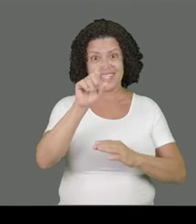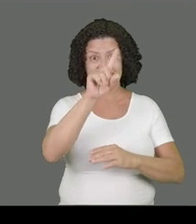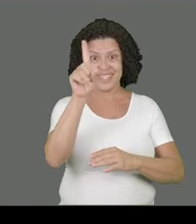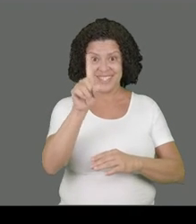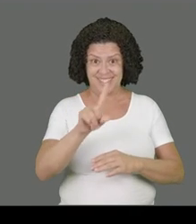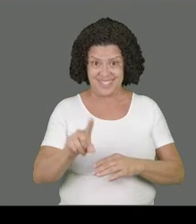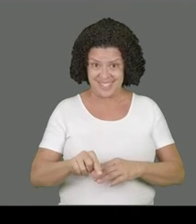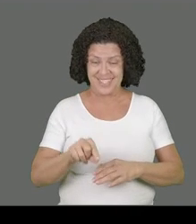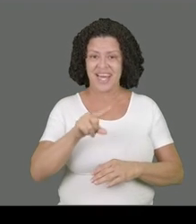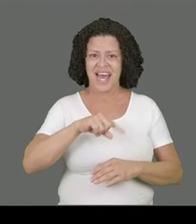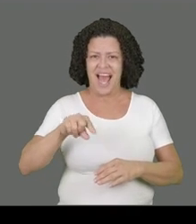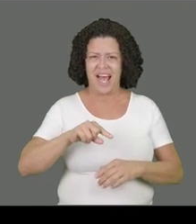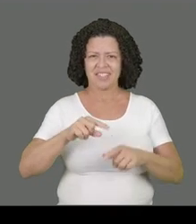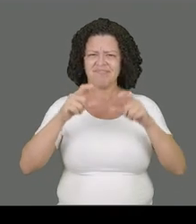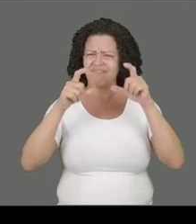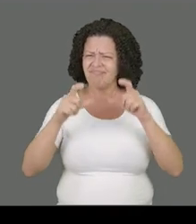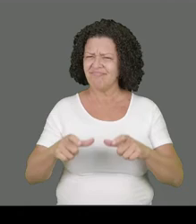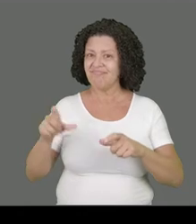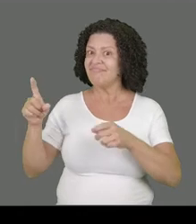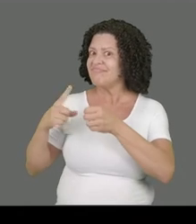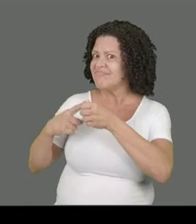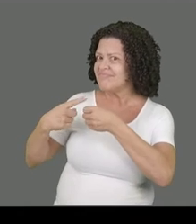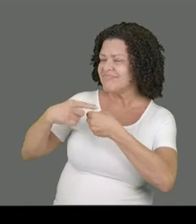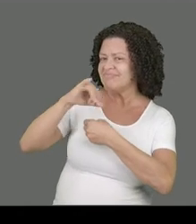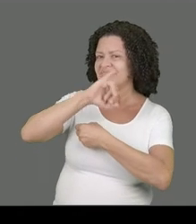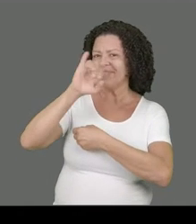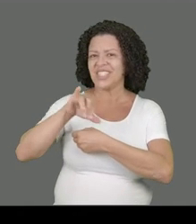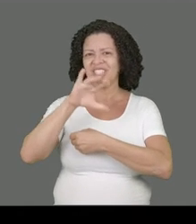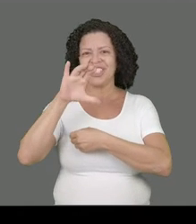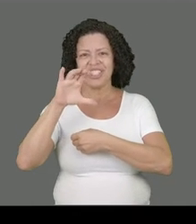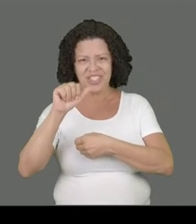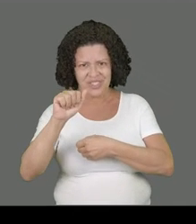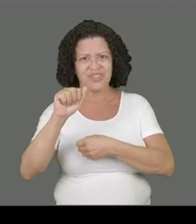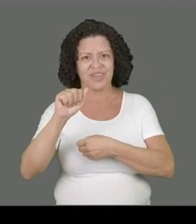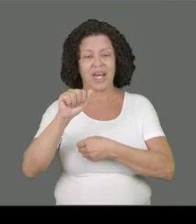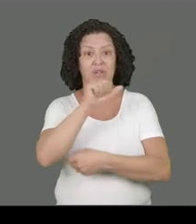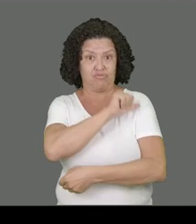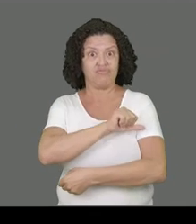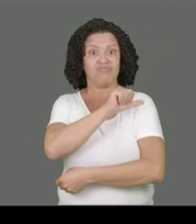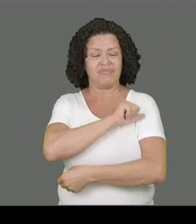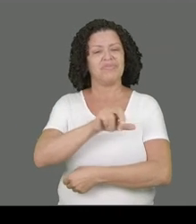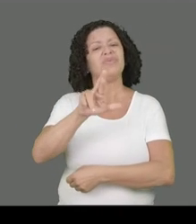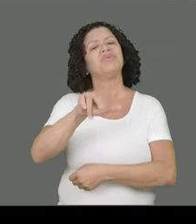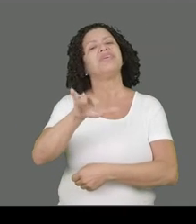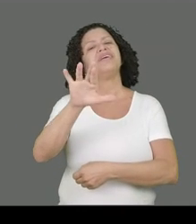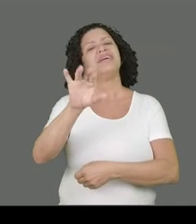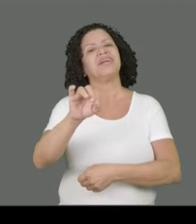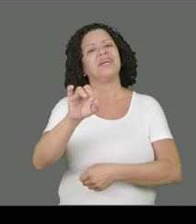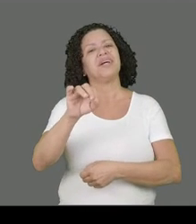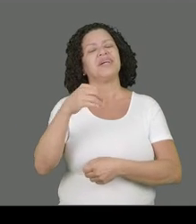Irmã Zarabatana, casa espírita localizada no bairro da Tijuca, no Rio de Janeiro.